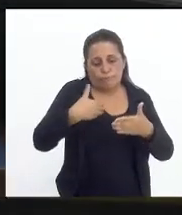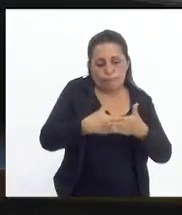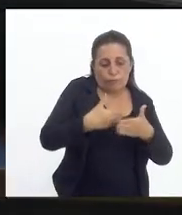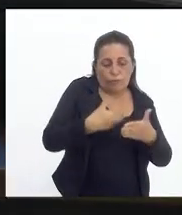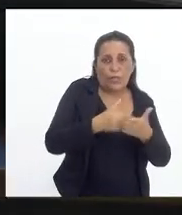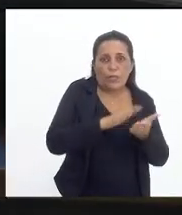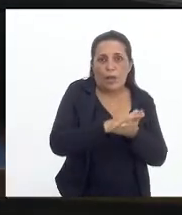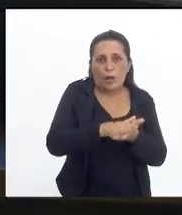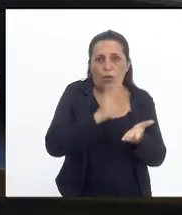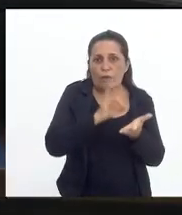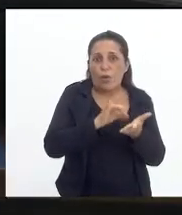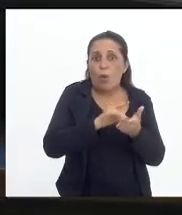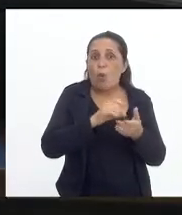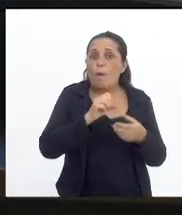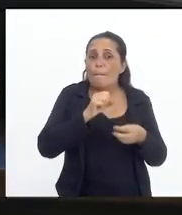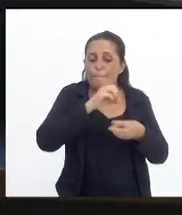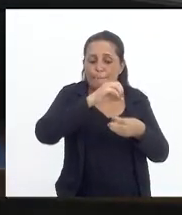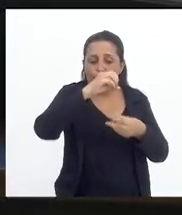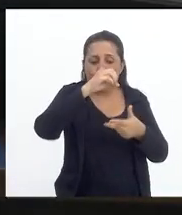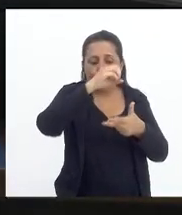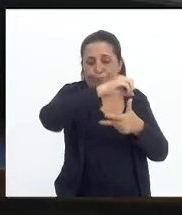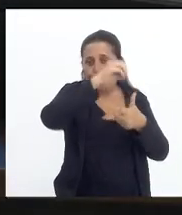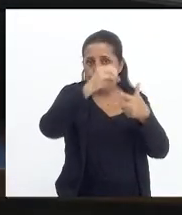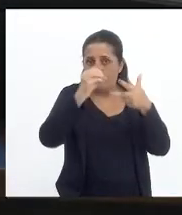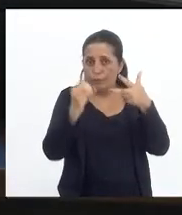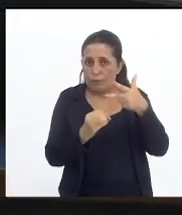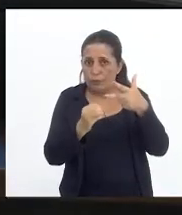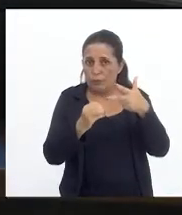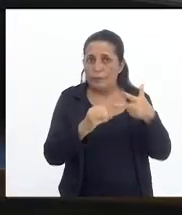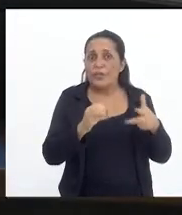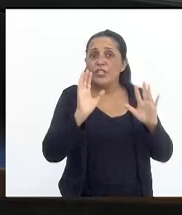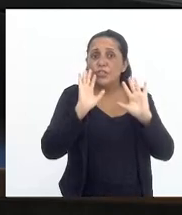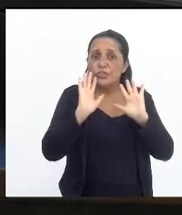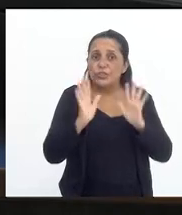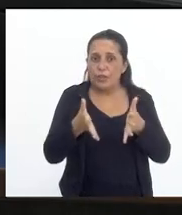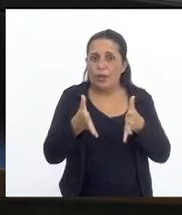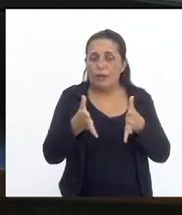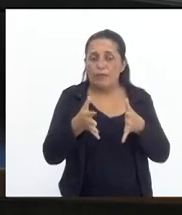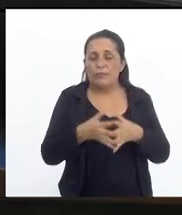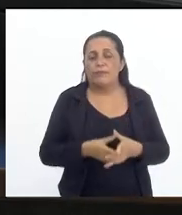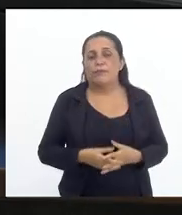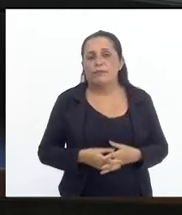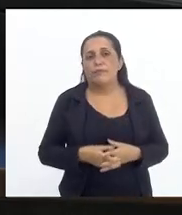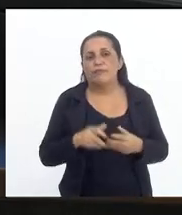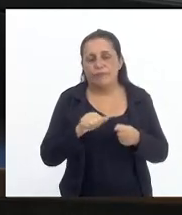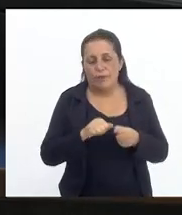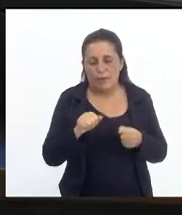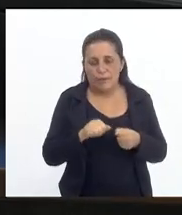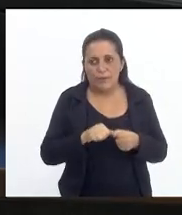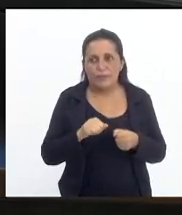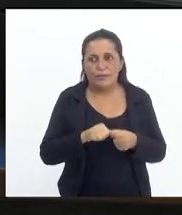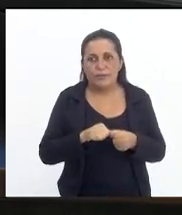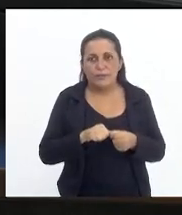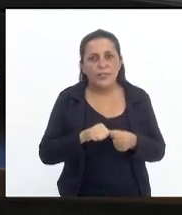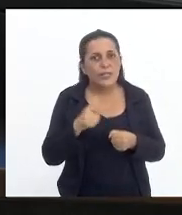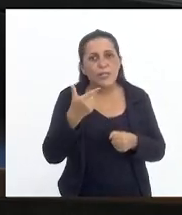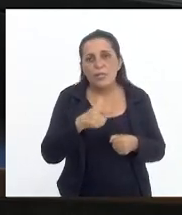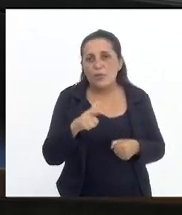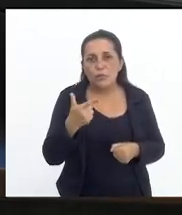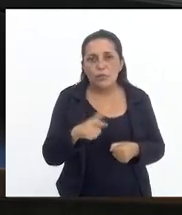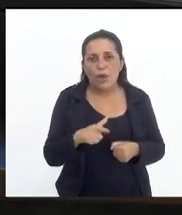Rio de Janeiro O Poder Executivo Poder Legislativo já fazem isso já não